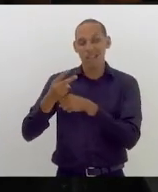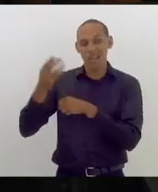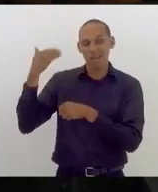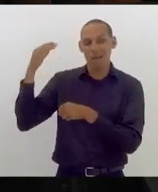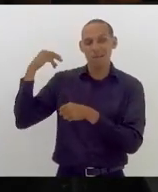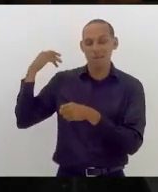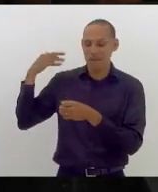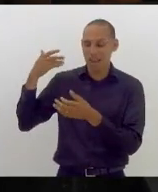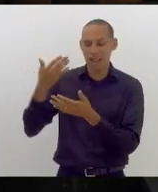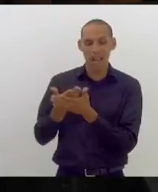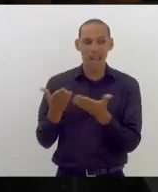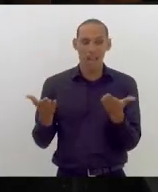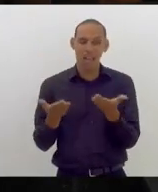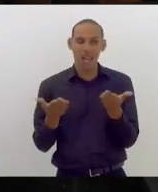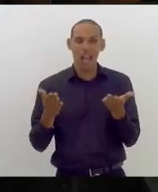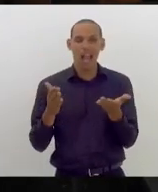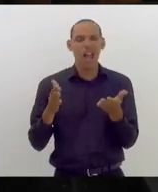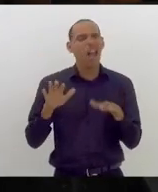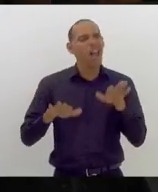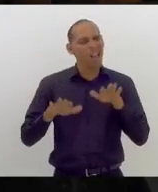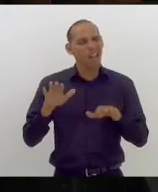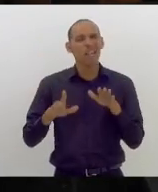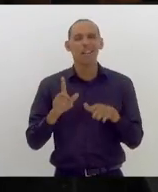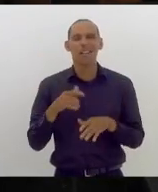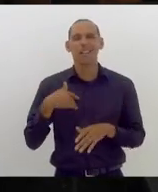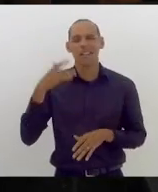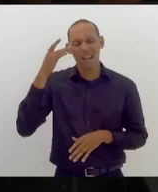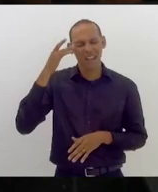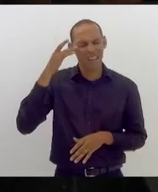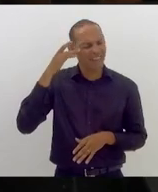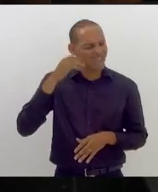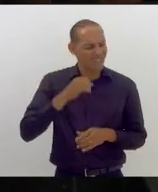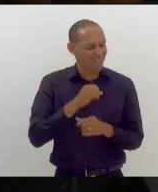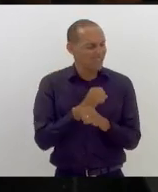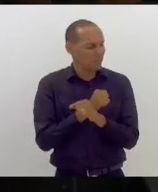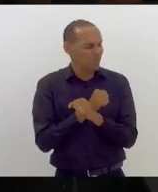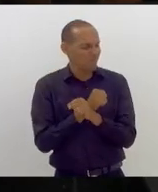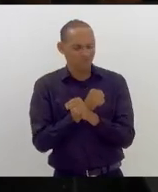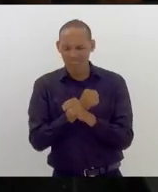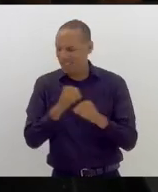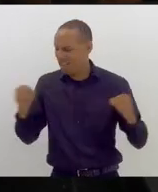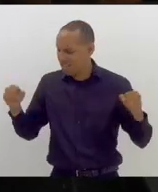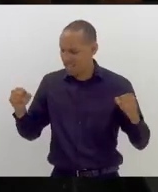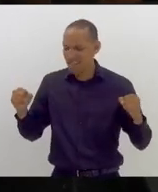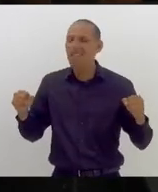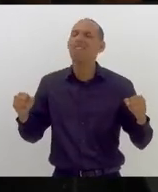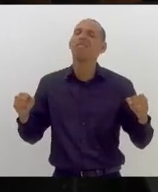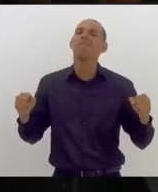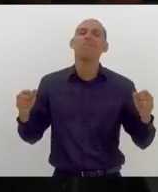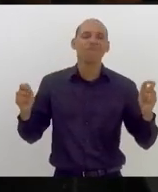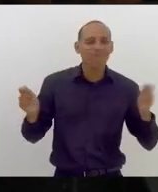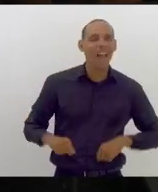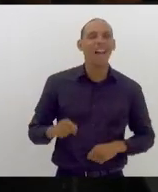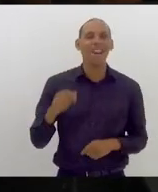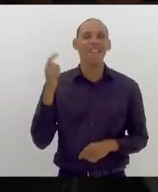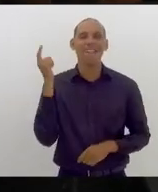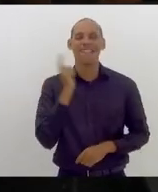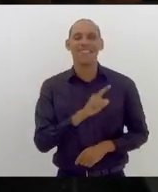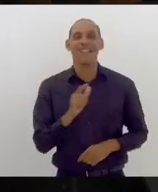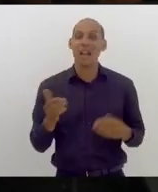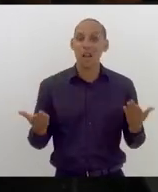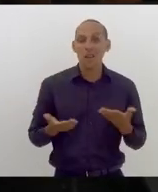atrás, e que em alguns momentos eu achei que parecia impossível, foi possível, e hoje a gente pode